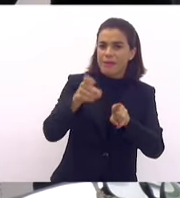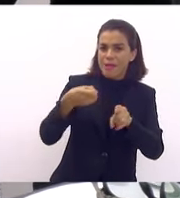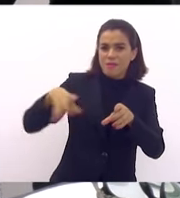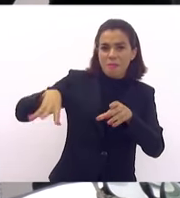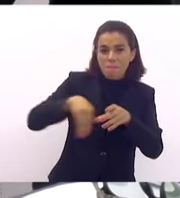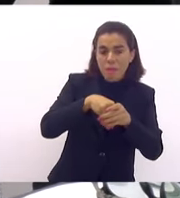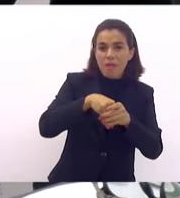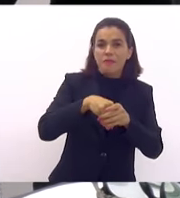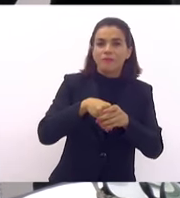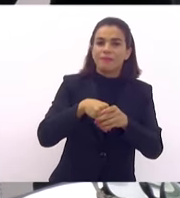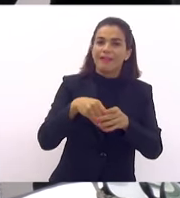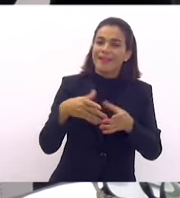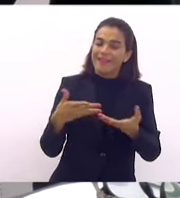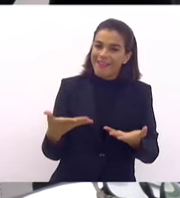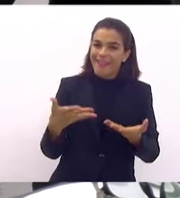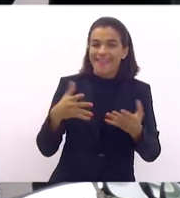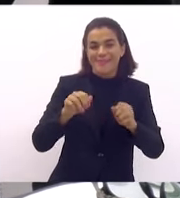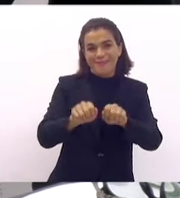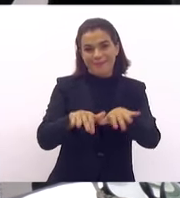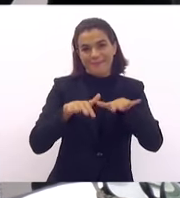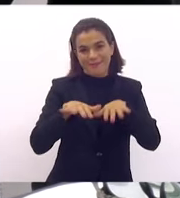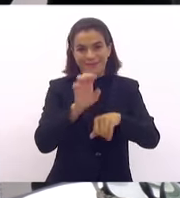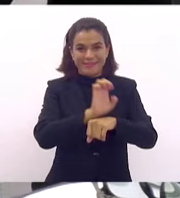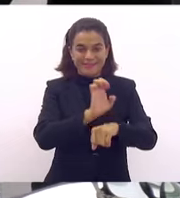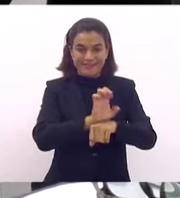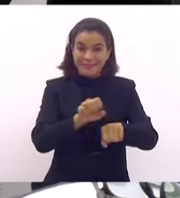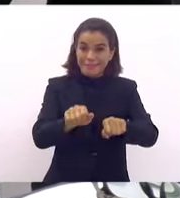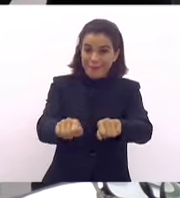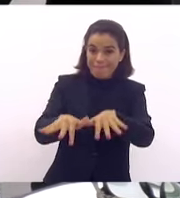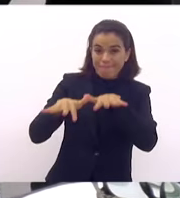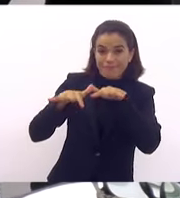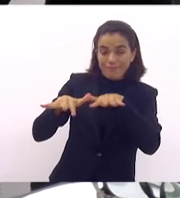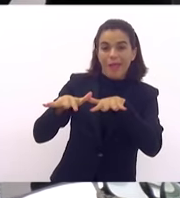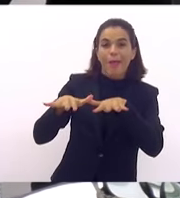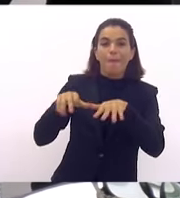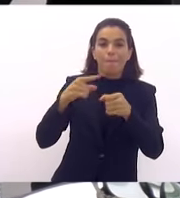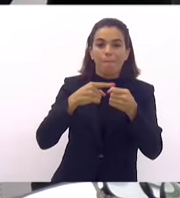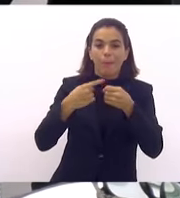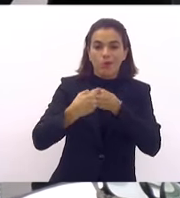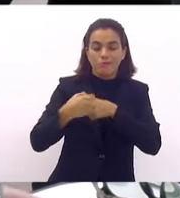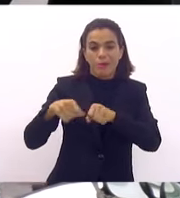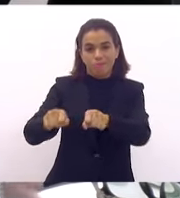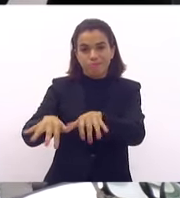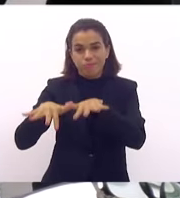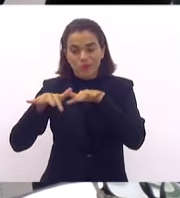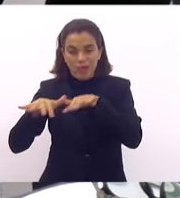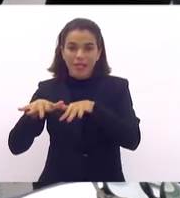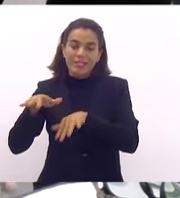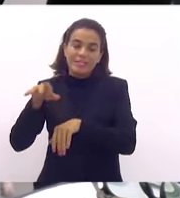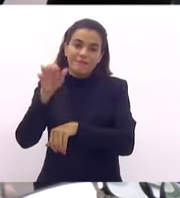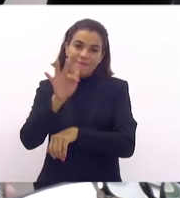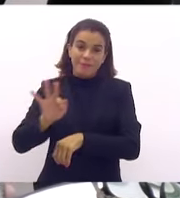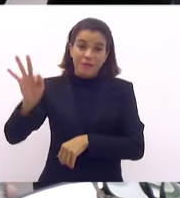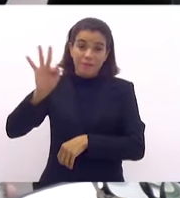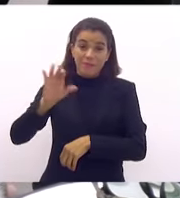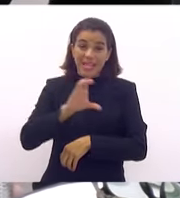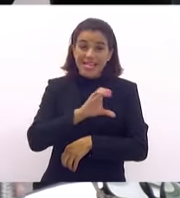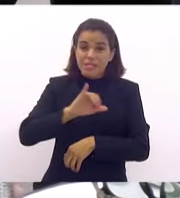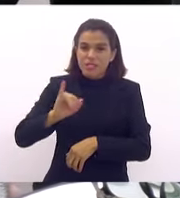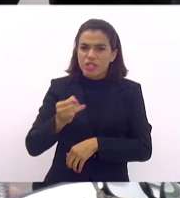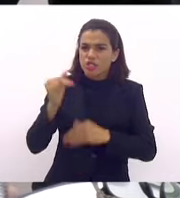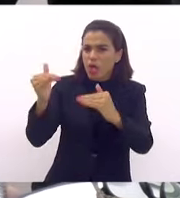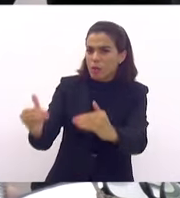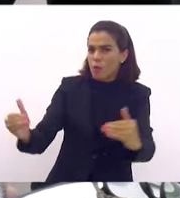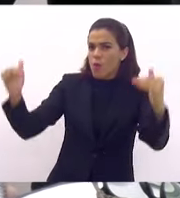todo o parlamento, não só no parlamento estadual, no parlamento federal, nos parlamentos municipais, que a CCJ é a comissão mais nobre,